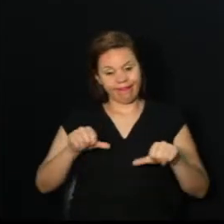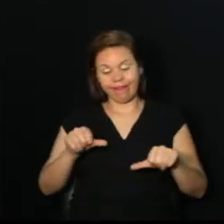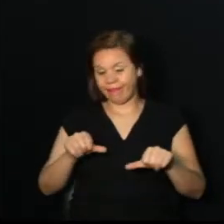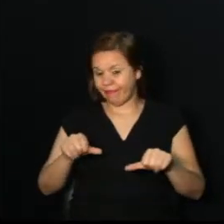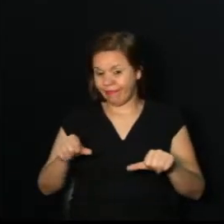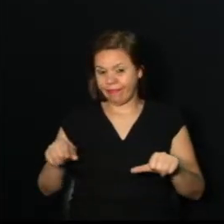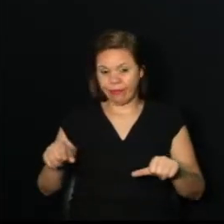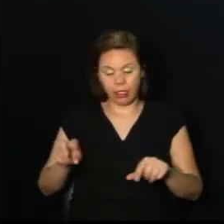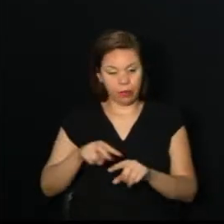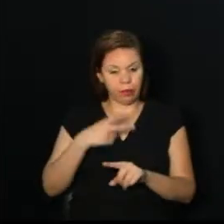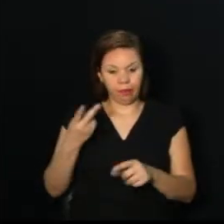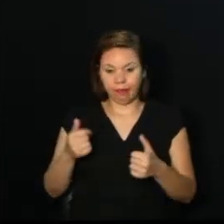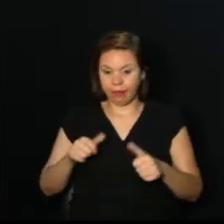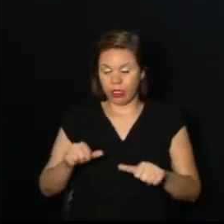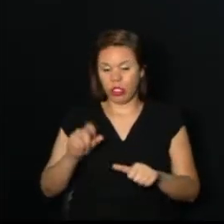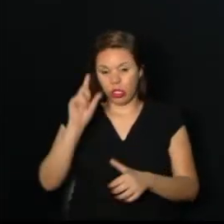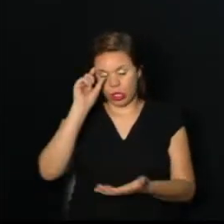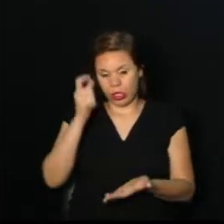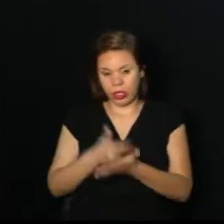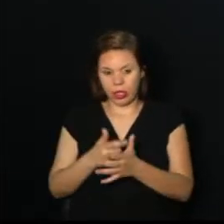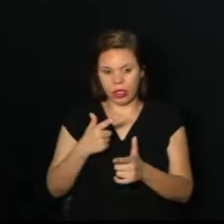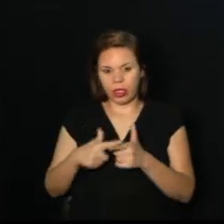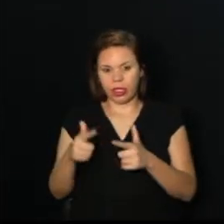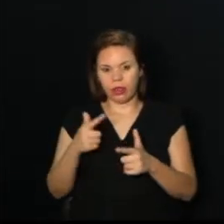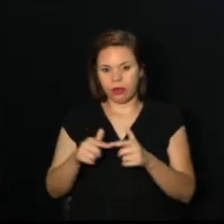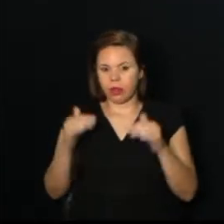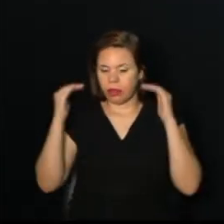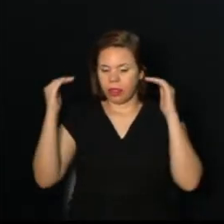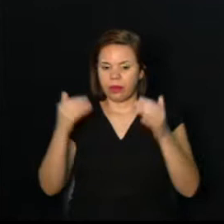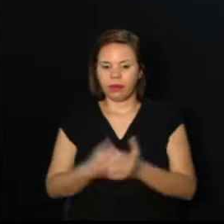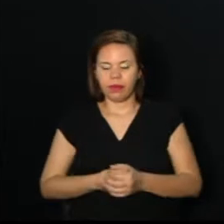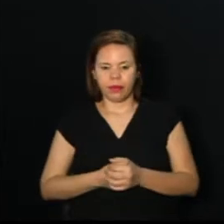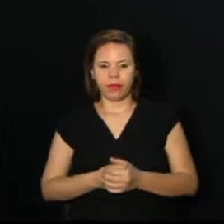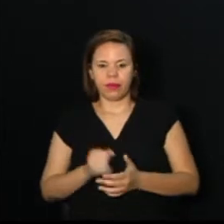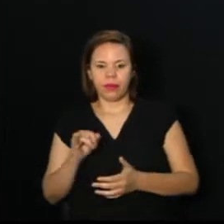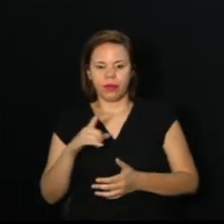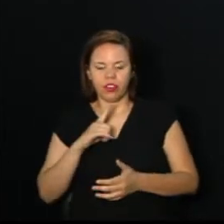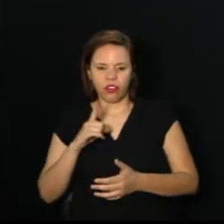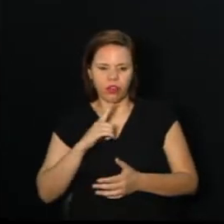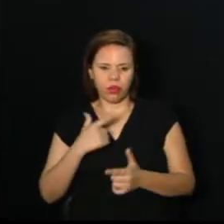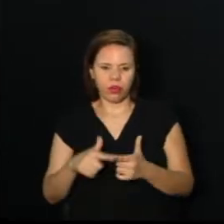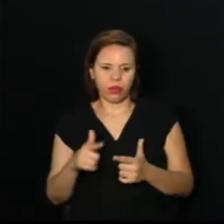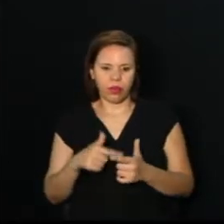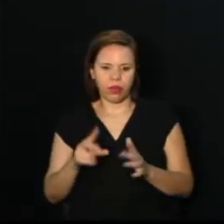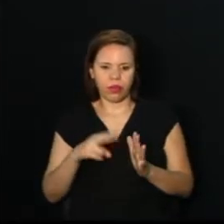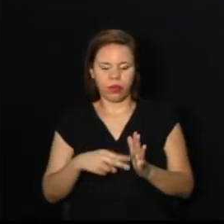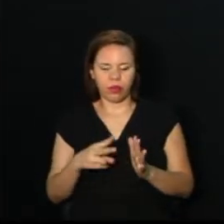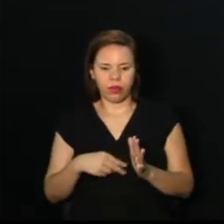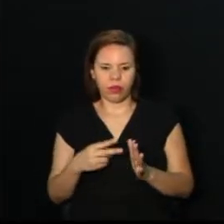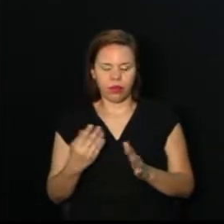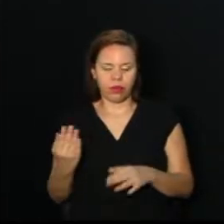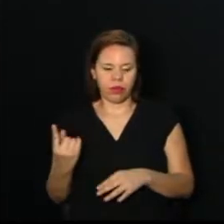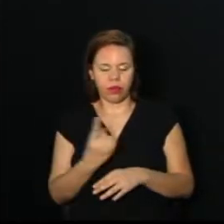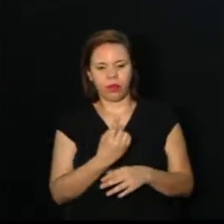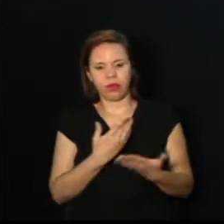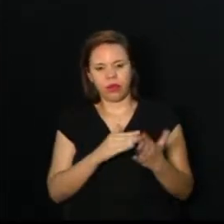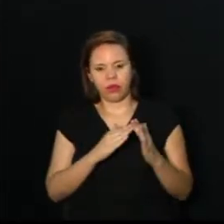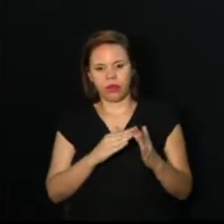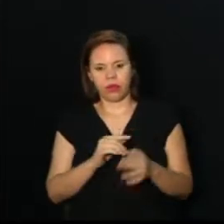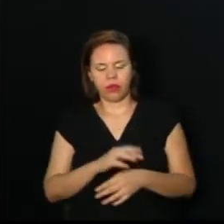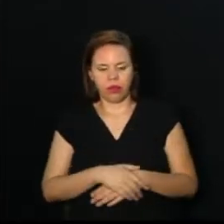leva, é lógico, a problemas maiores. Se eu já tenho um problema de ler, entro numa escola que não me